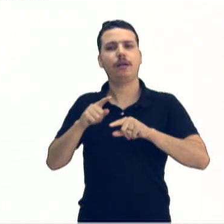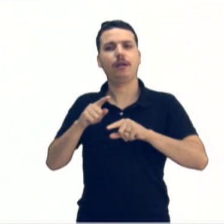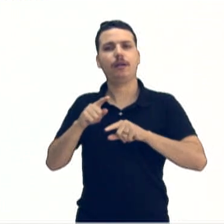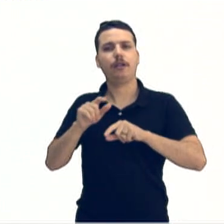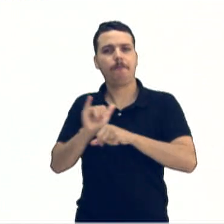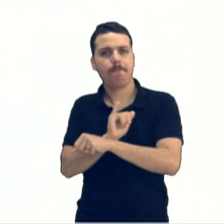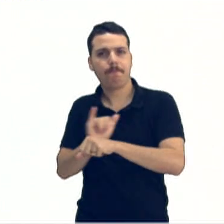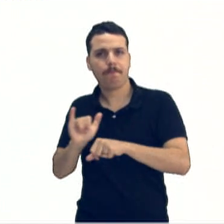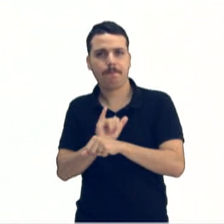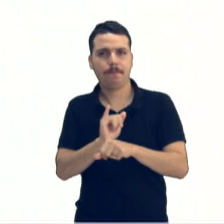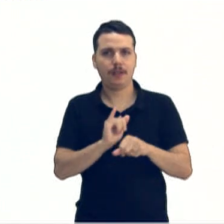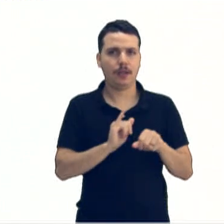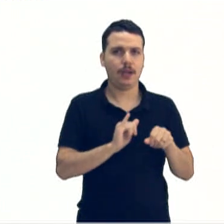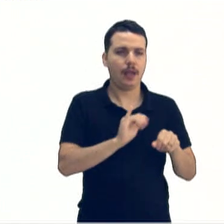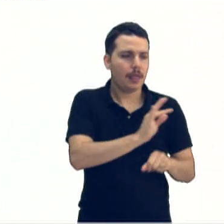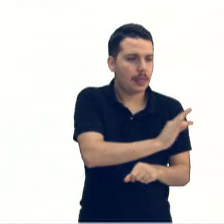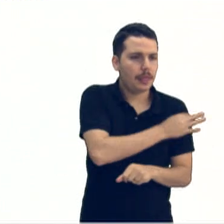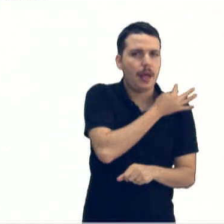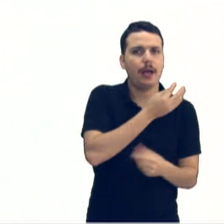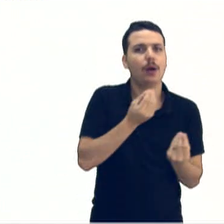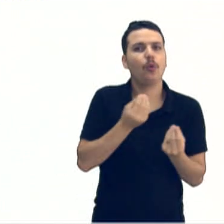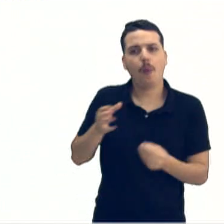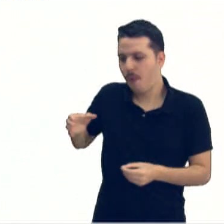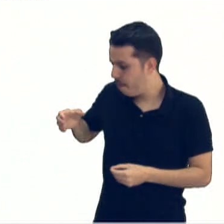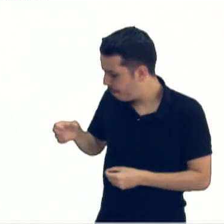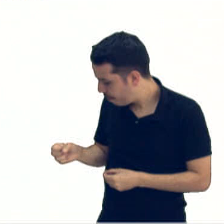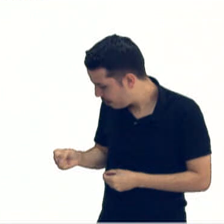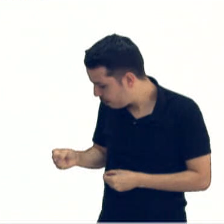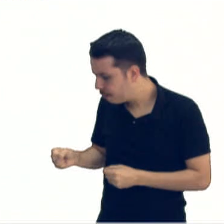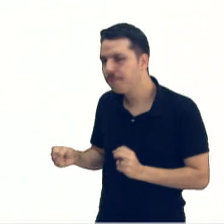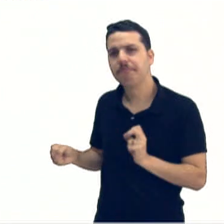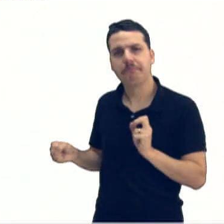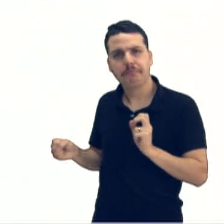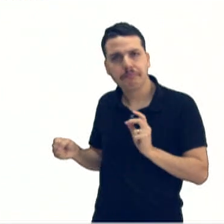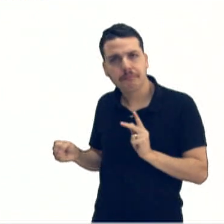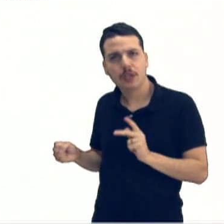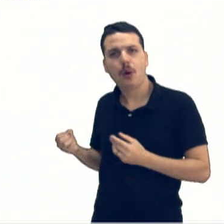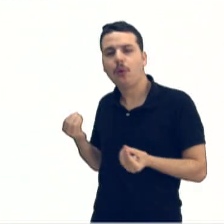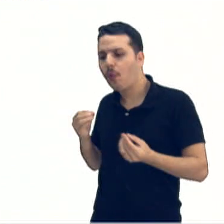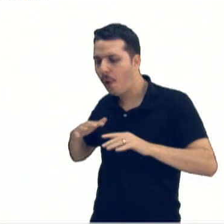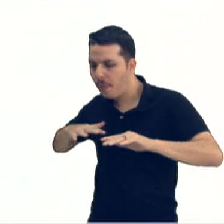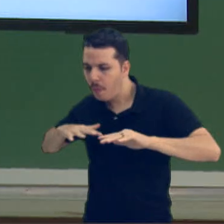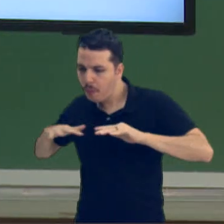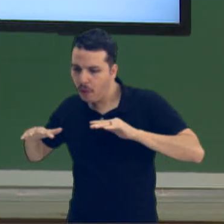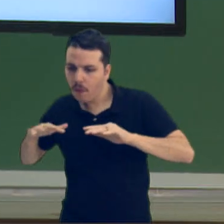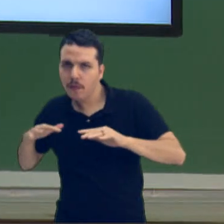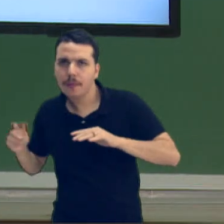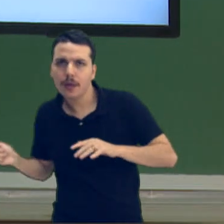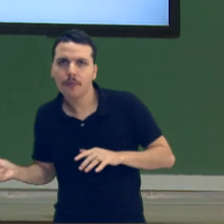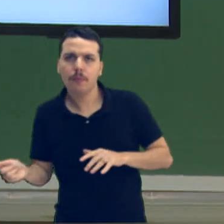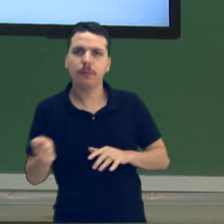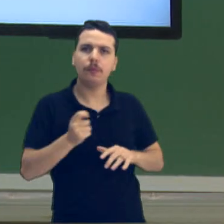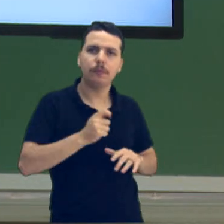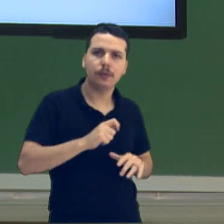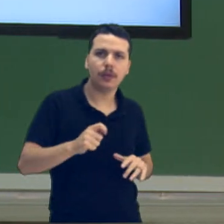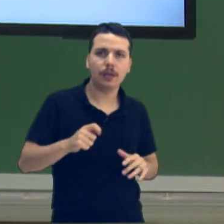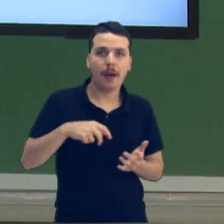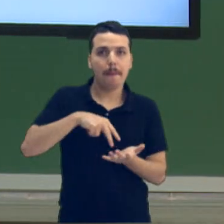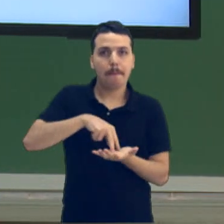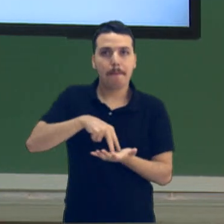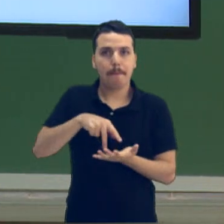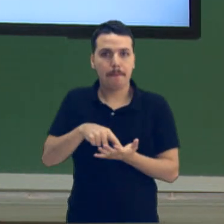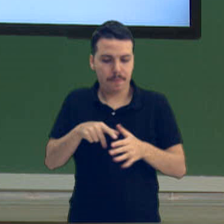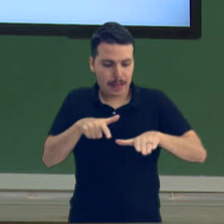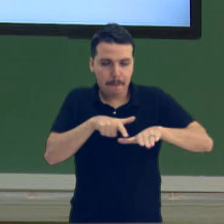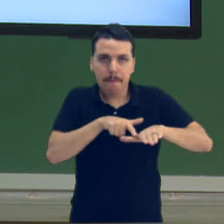é a técnica que a prof falou, como que faz a empunhadura, né? Como que se movimenta, a questão dos pés, que não